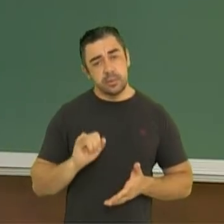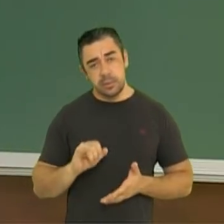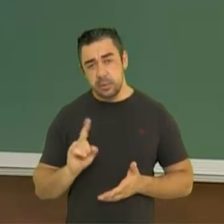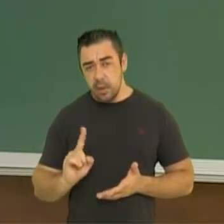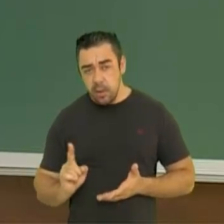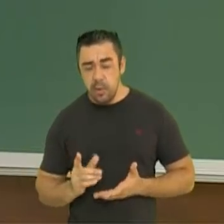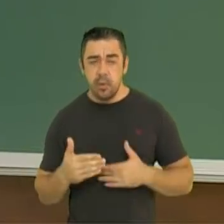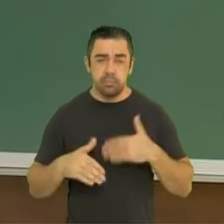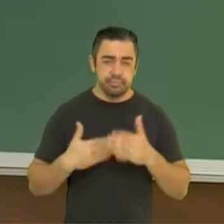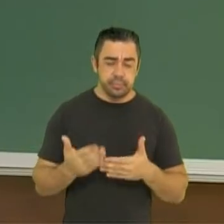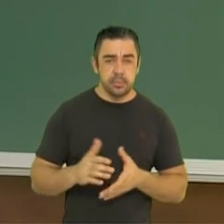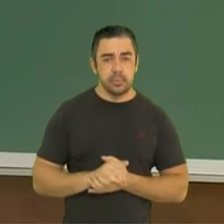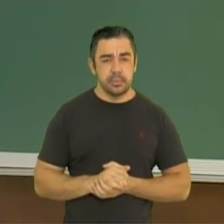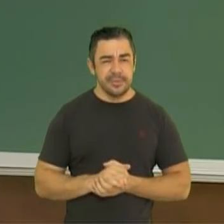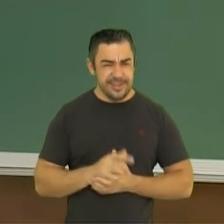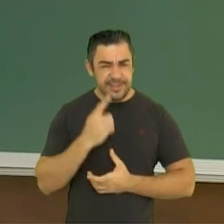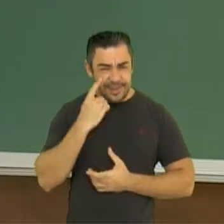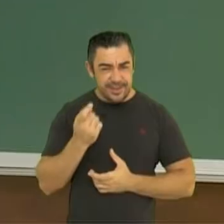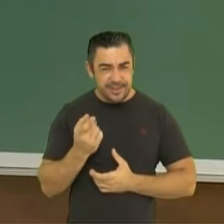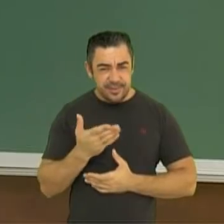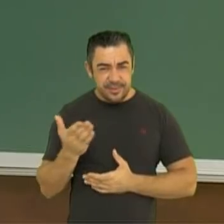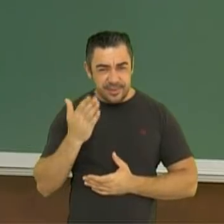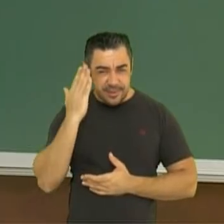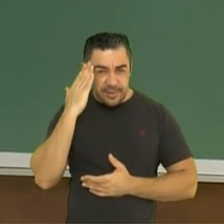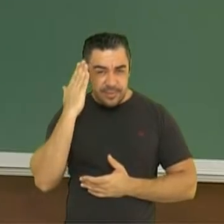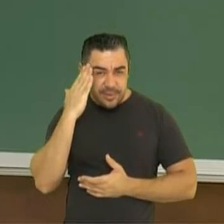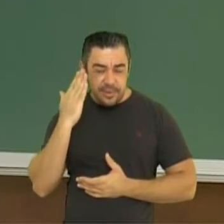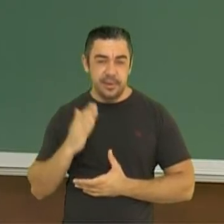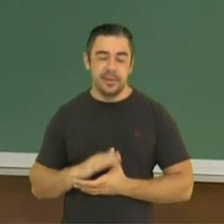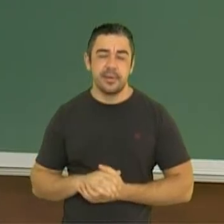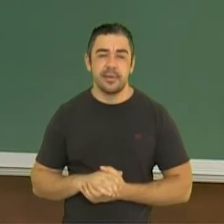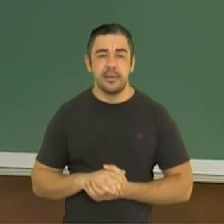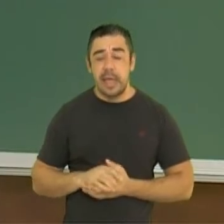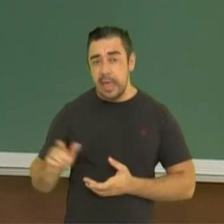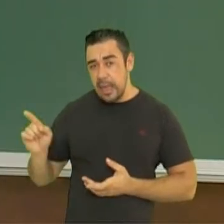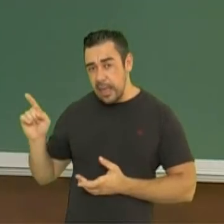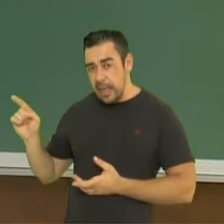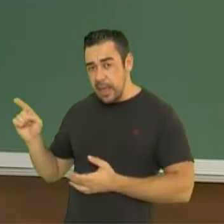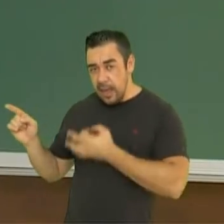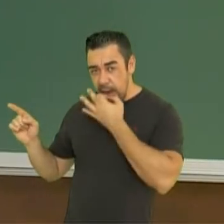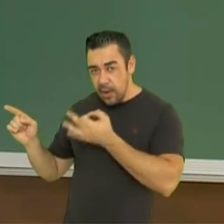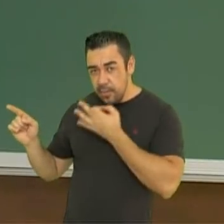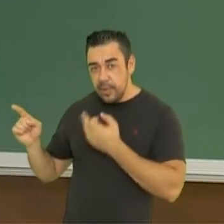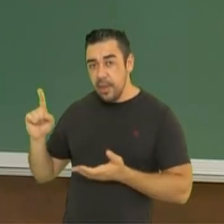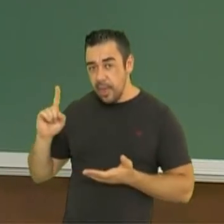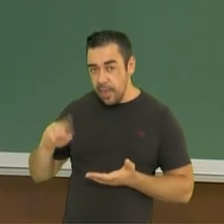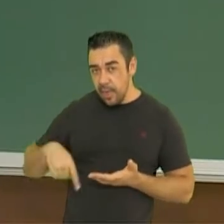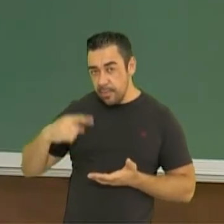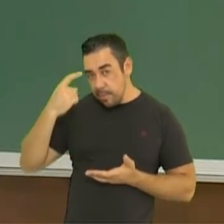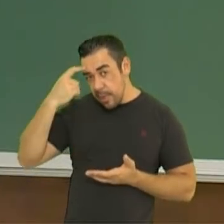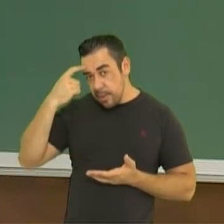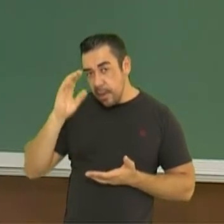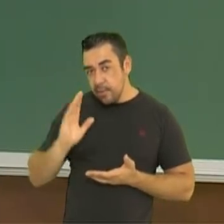e por aí vai. Interessante, né? Você sabia que esses argumentos são de caso pensado?